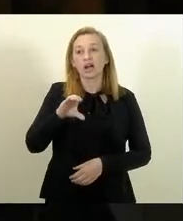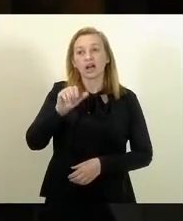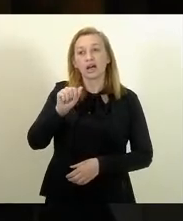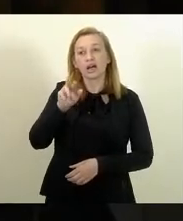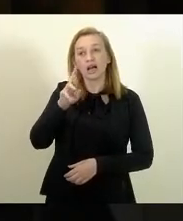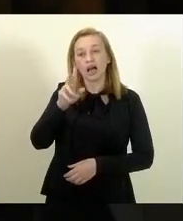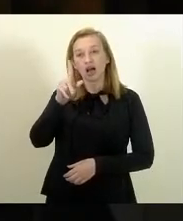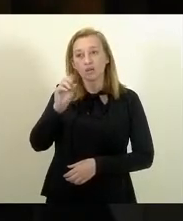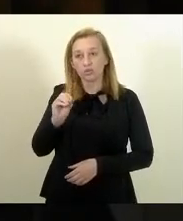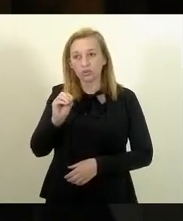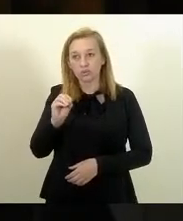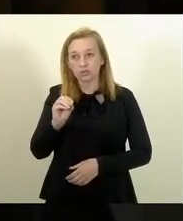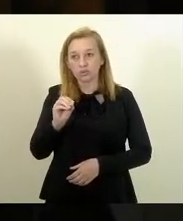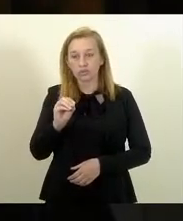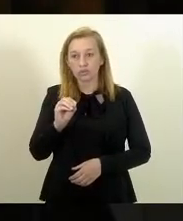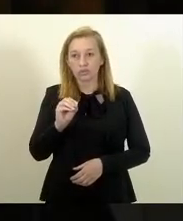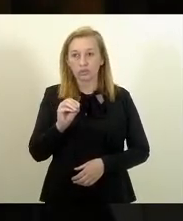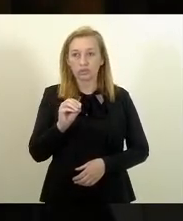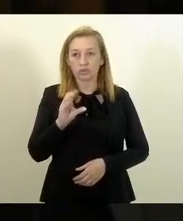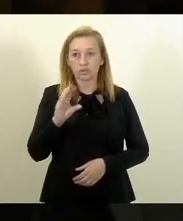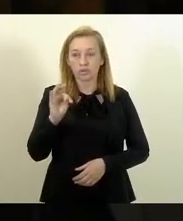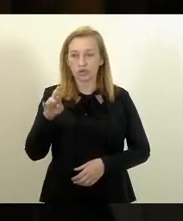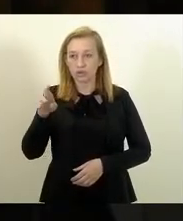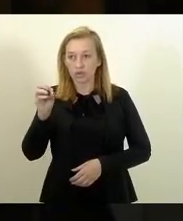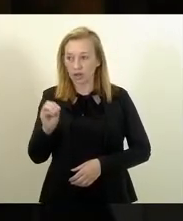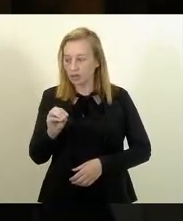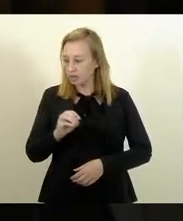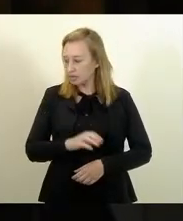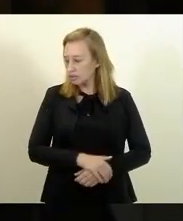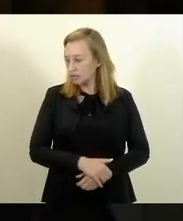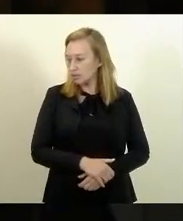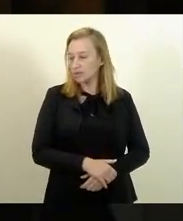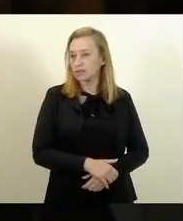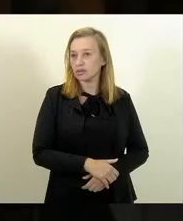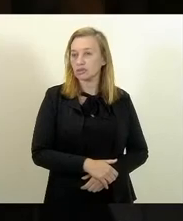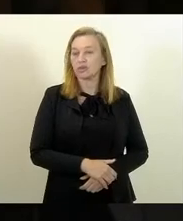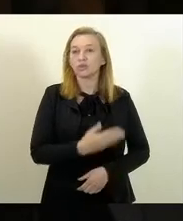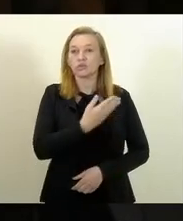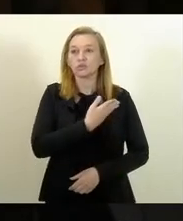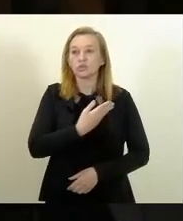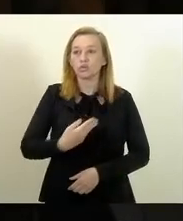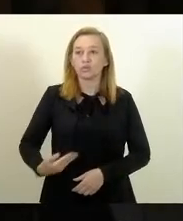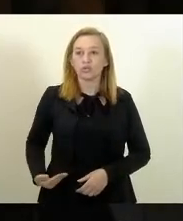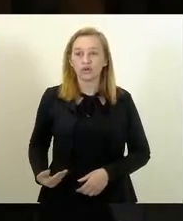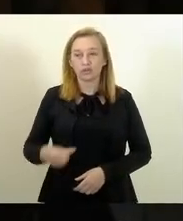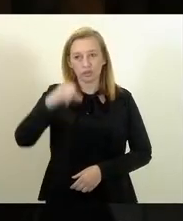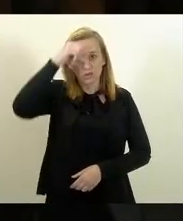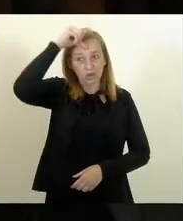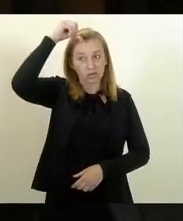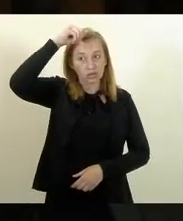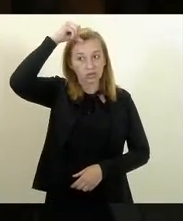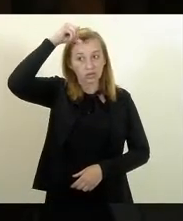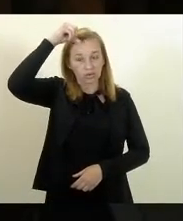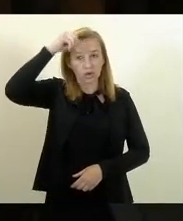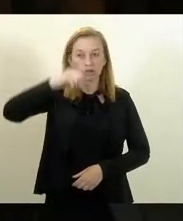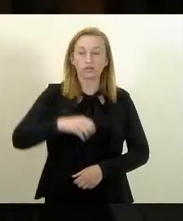mesmas gorduras que são usadas aqui no governo Cláudio Castro, que